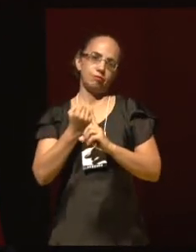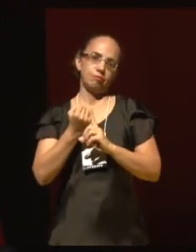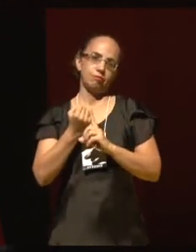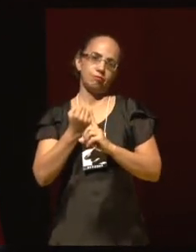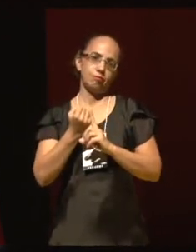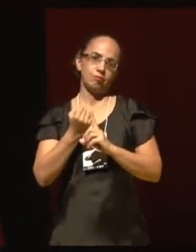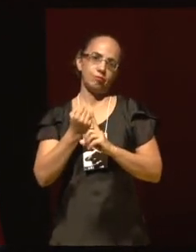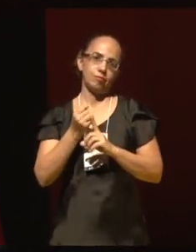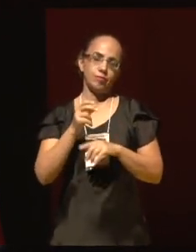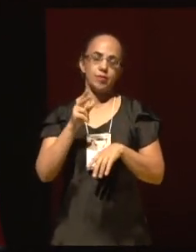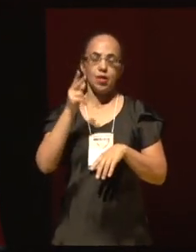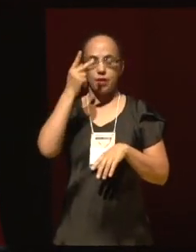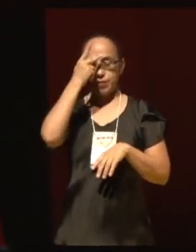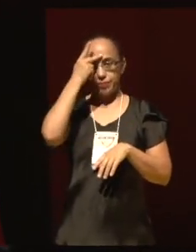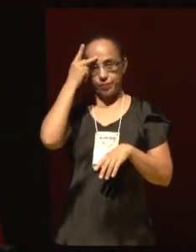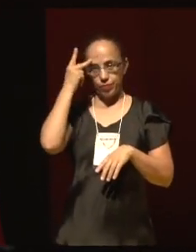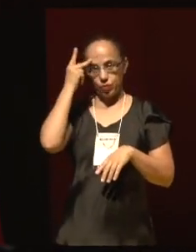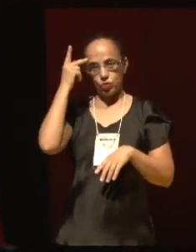vão renascer